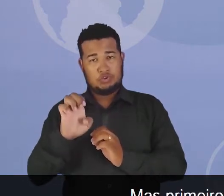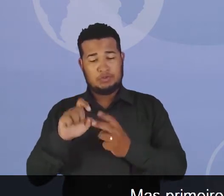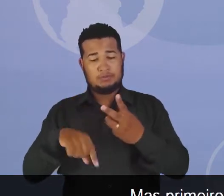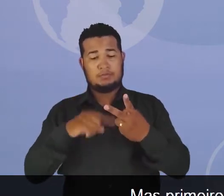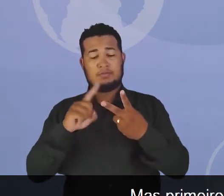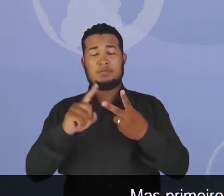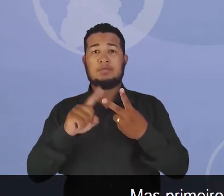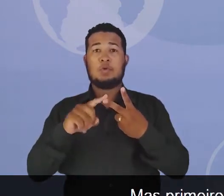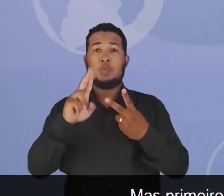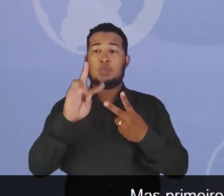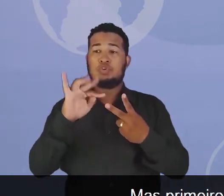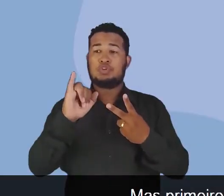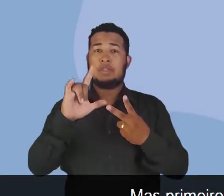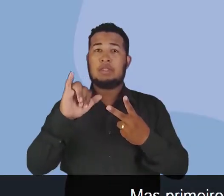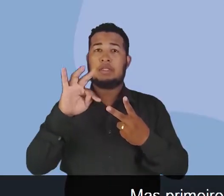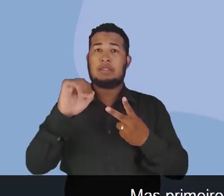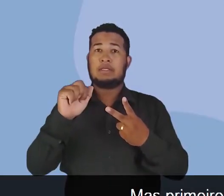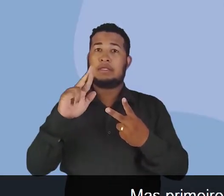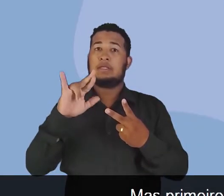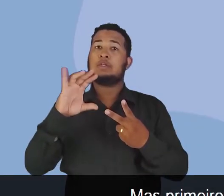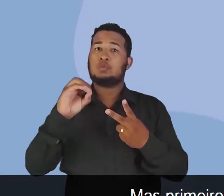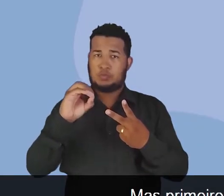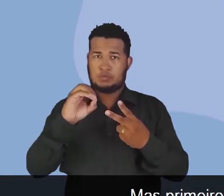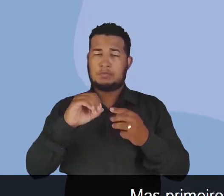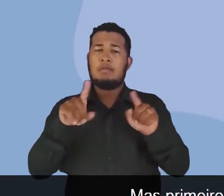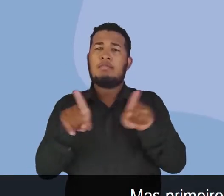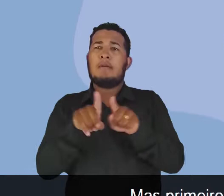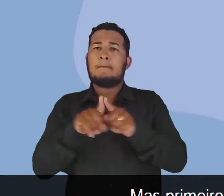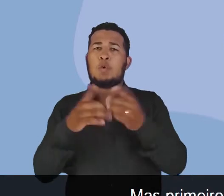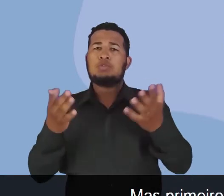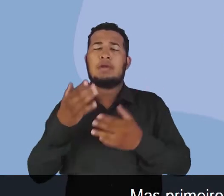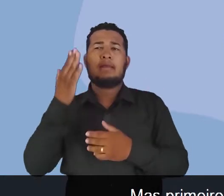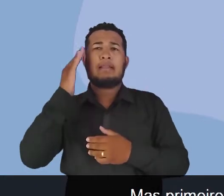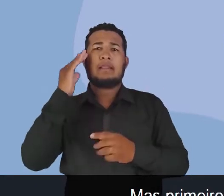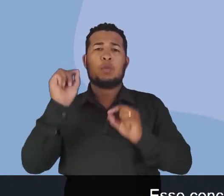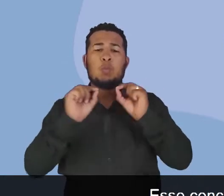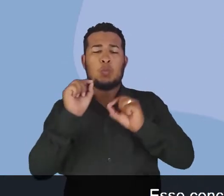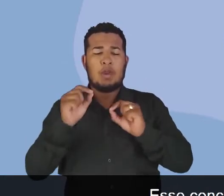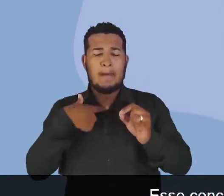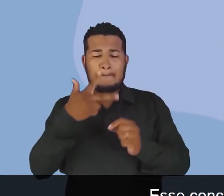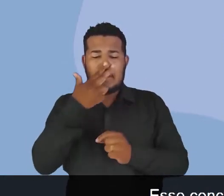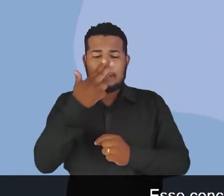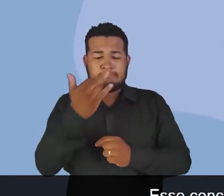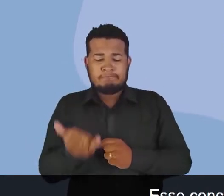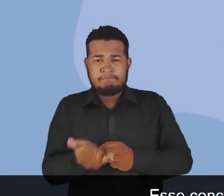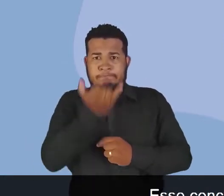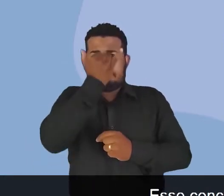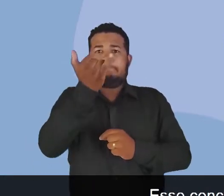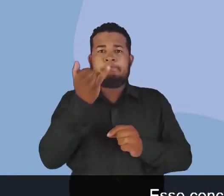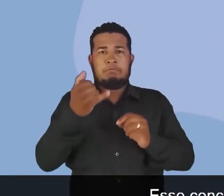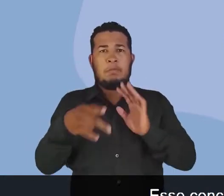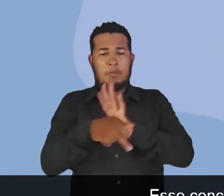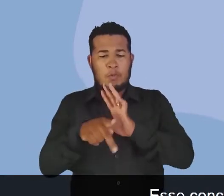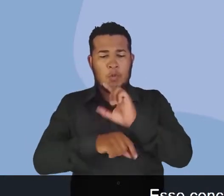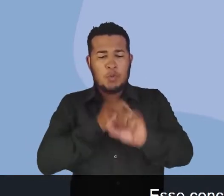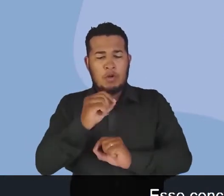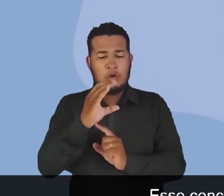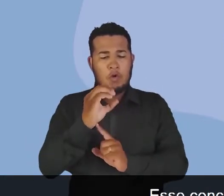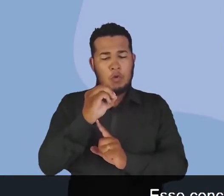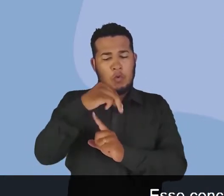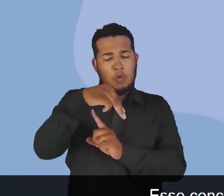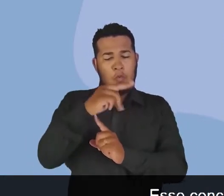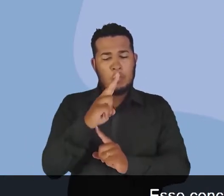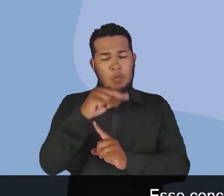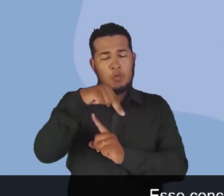deontologia. Mas primeiro, olha aí na tela, vamos entender o que é a tragédia dos comuns. Esse conceito é criado por um escritor